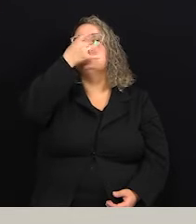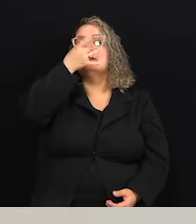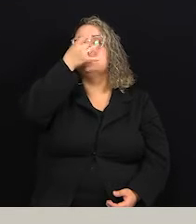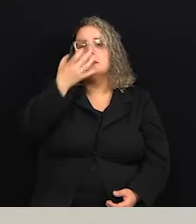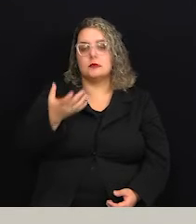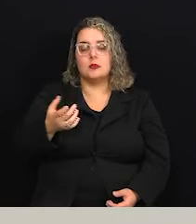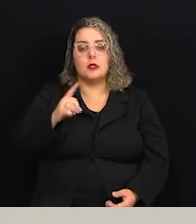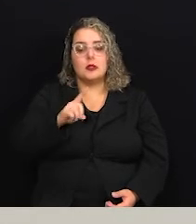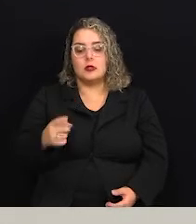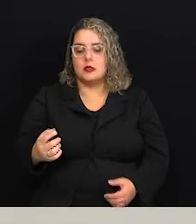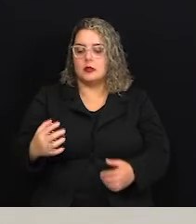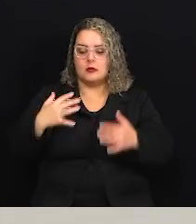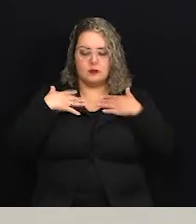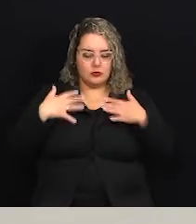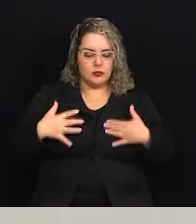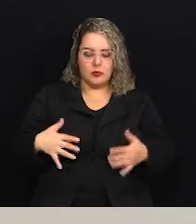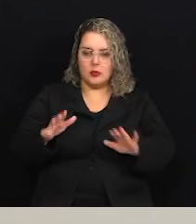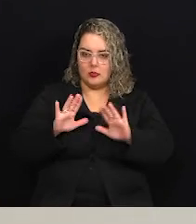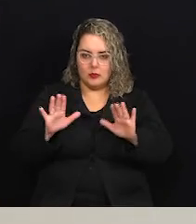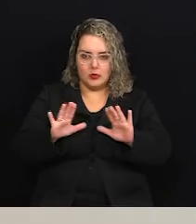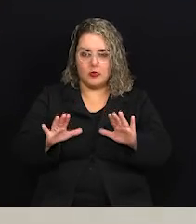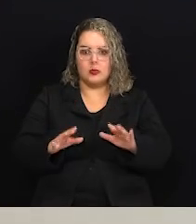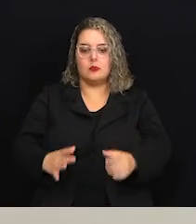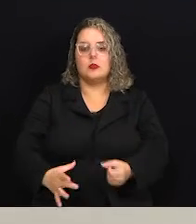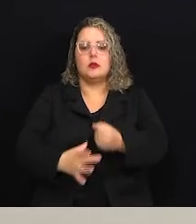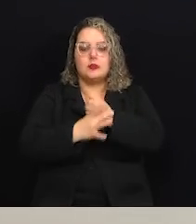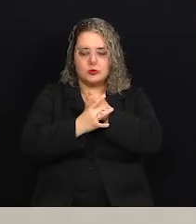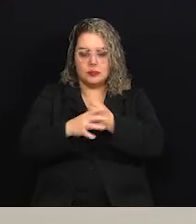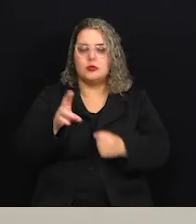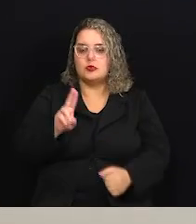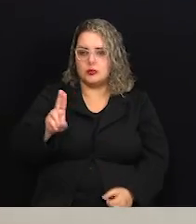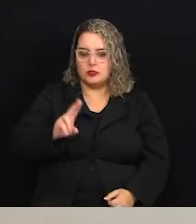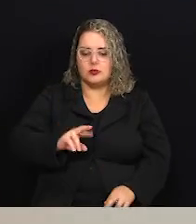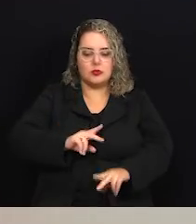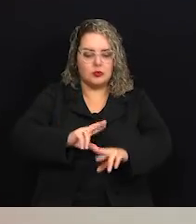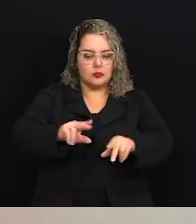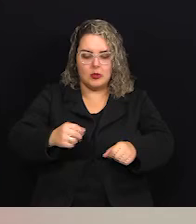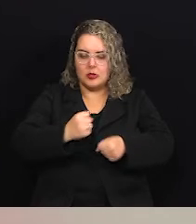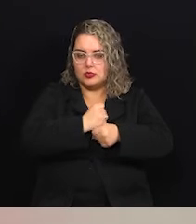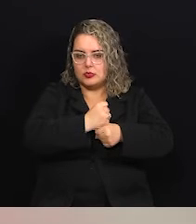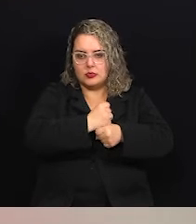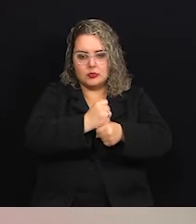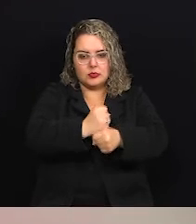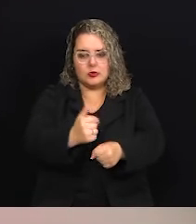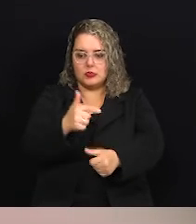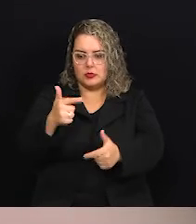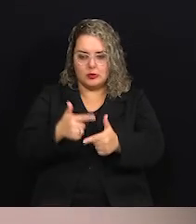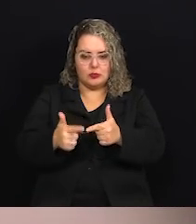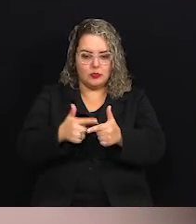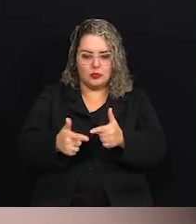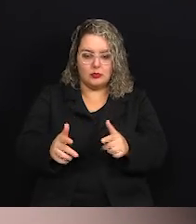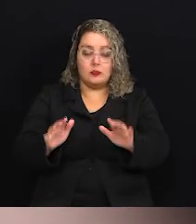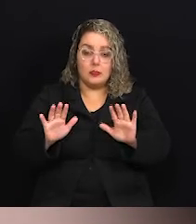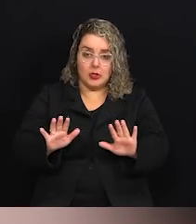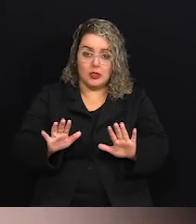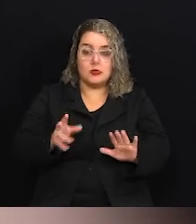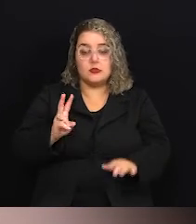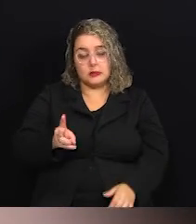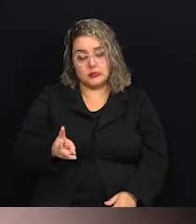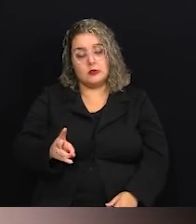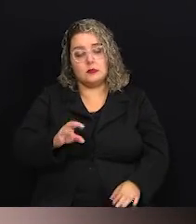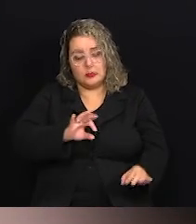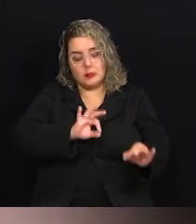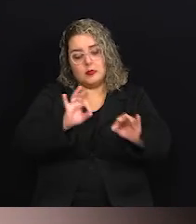agem apenas no nariz, não afetam o resto do corpo, são bastante seguros, podem ser usados por muitos e muitos anos, sem problema nenhum.